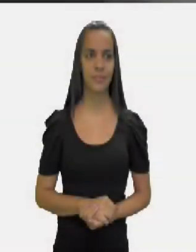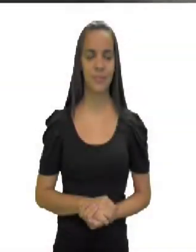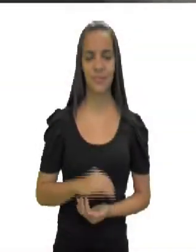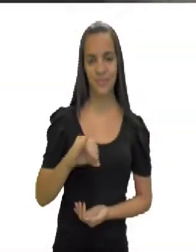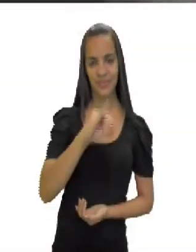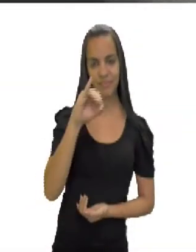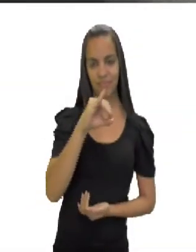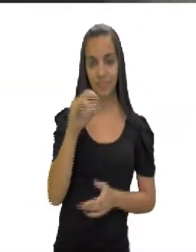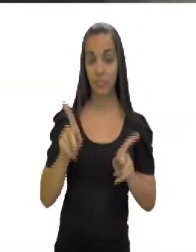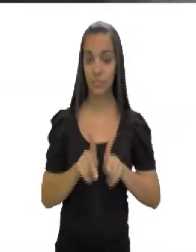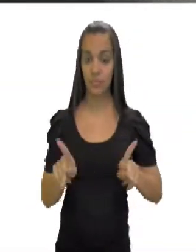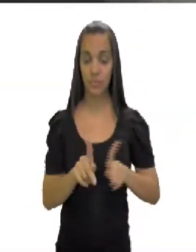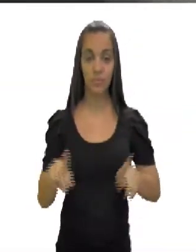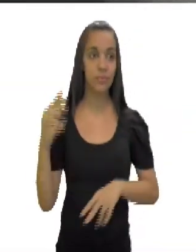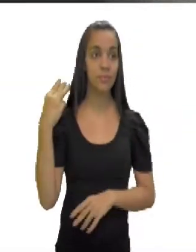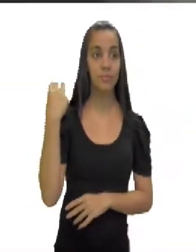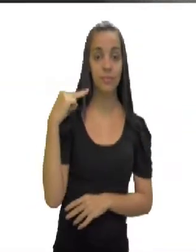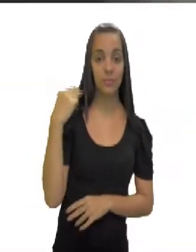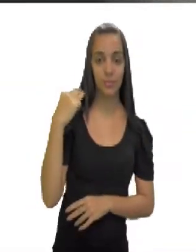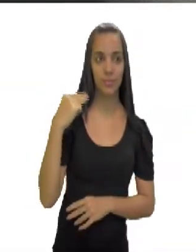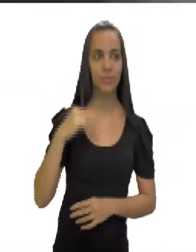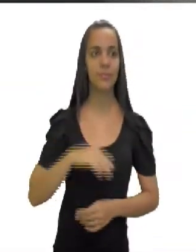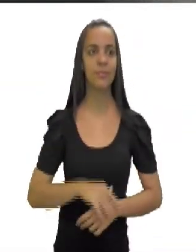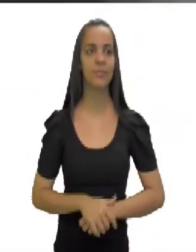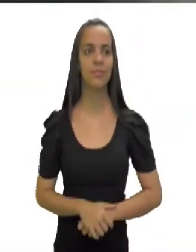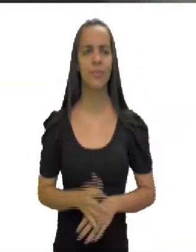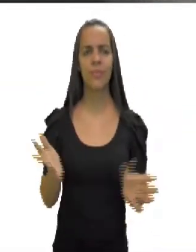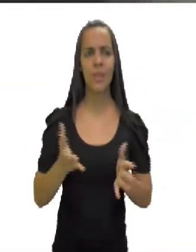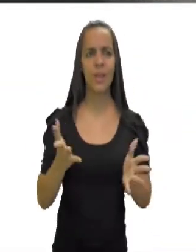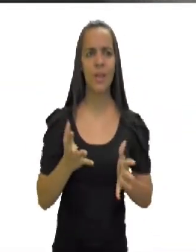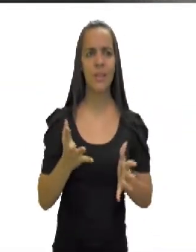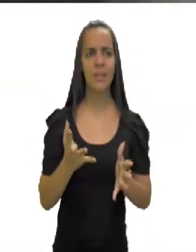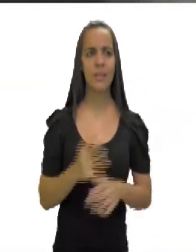Oi, eu sou a professora Majoelza Sloring. Hoje nós vamos